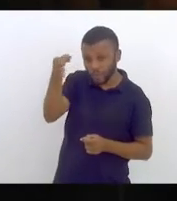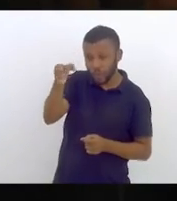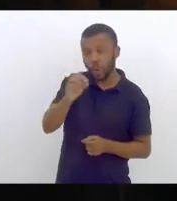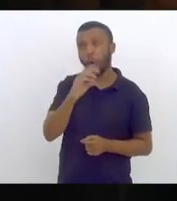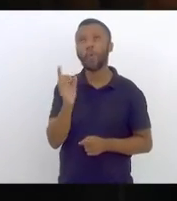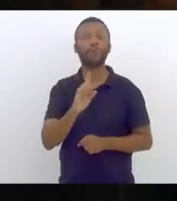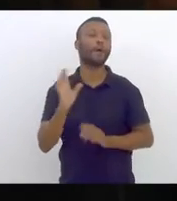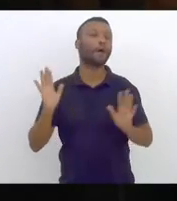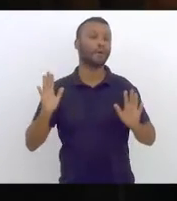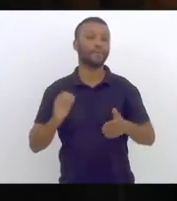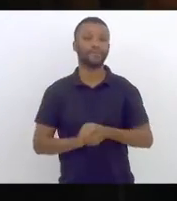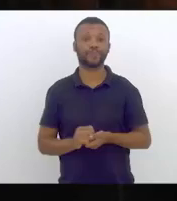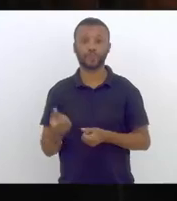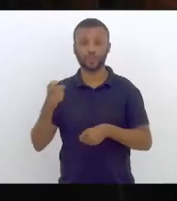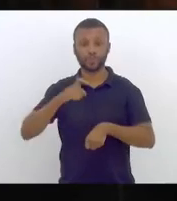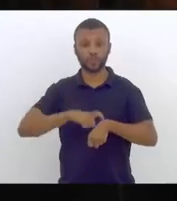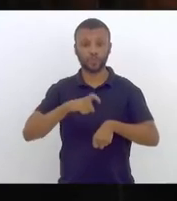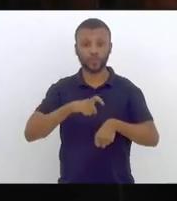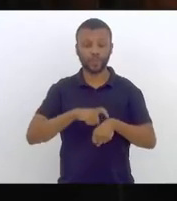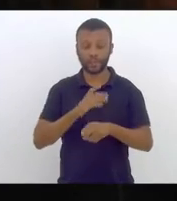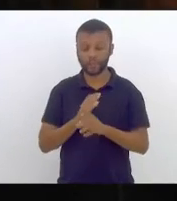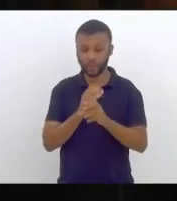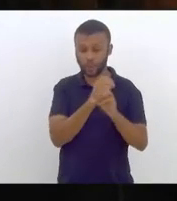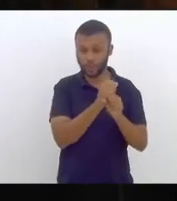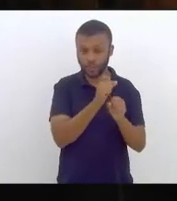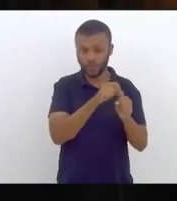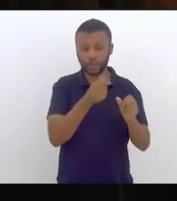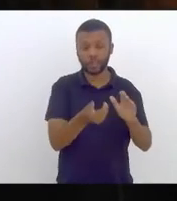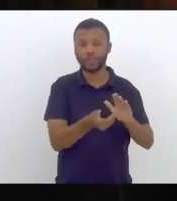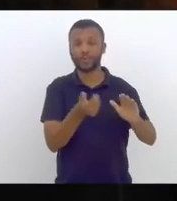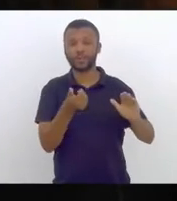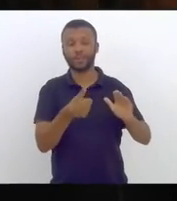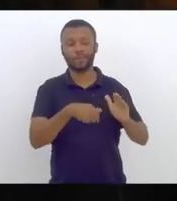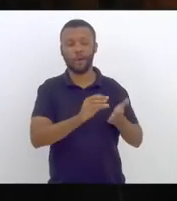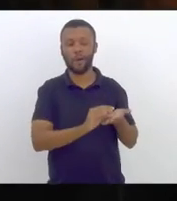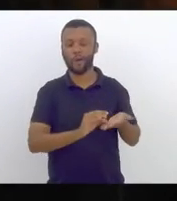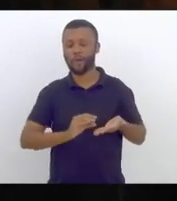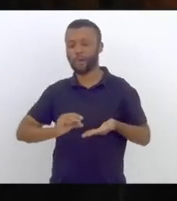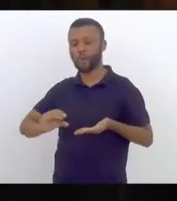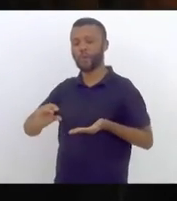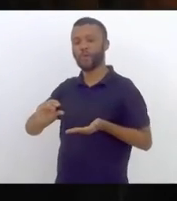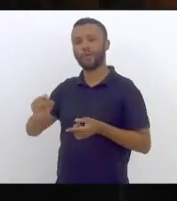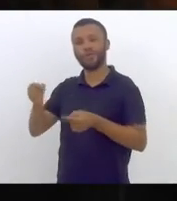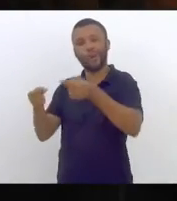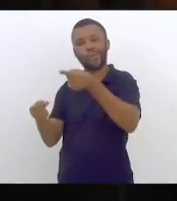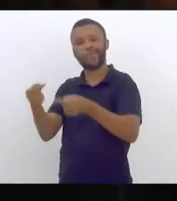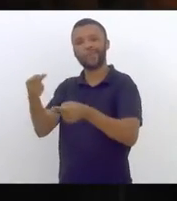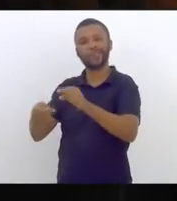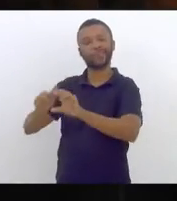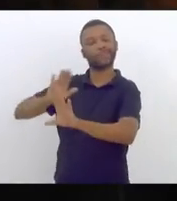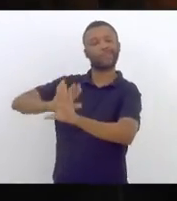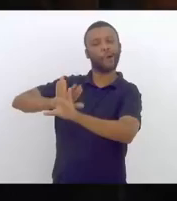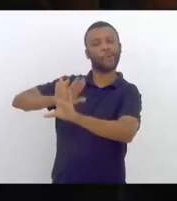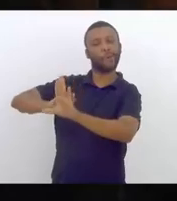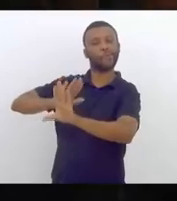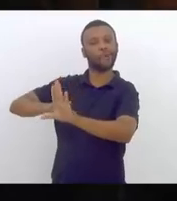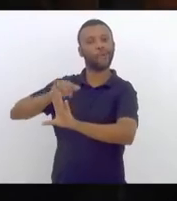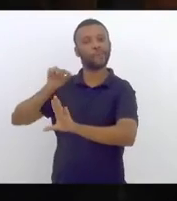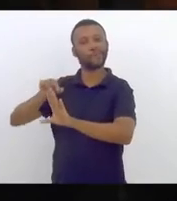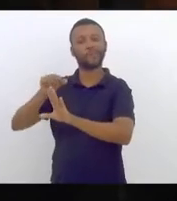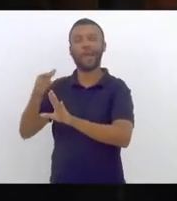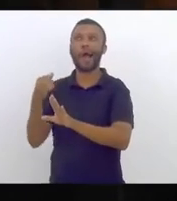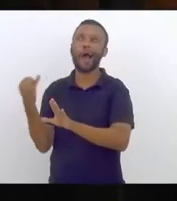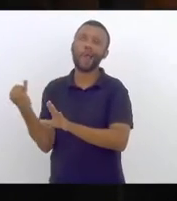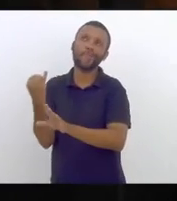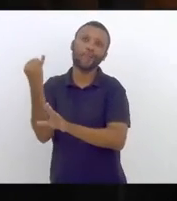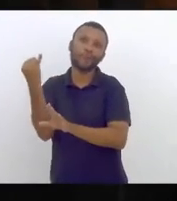não, quando ele retira do orçamento, para suas políticas que, em tese, seriam essenciais